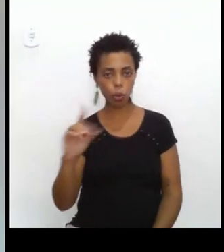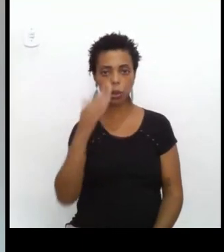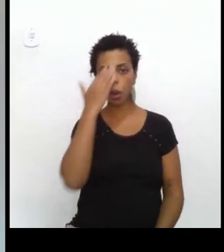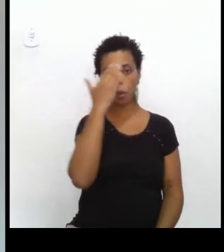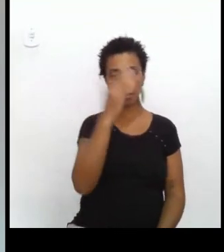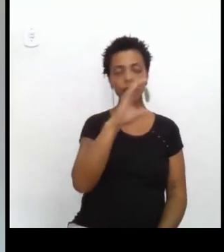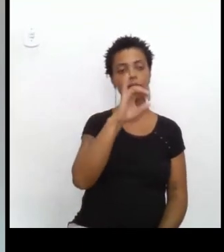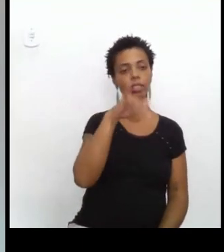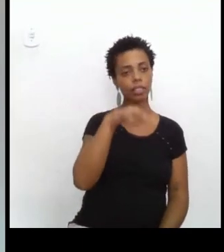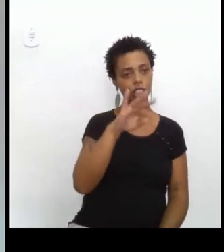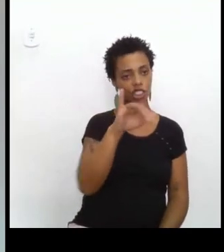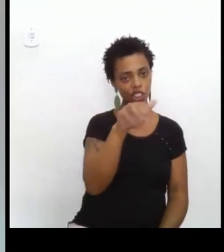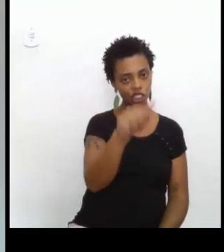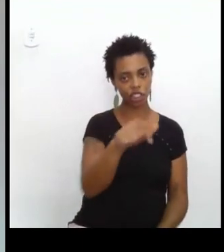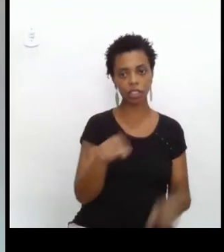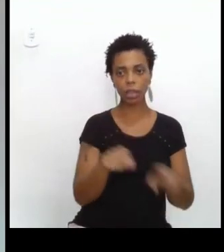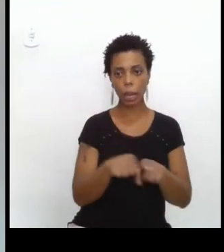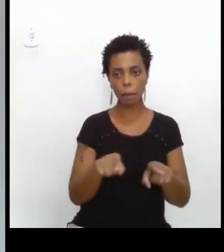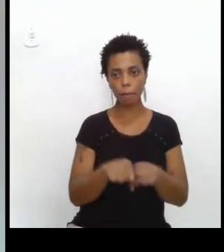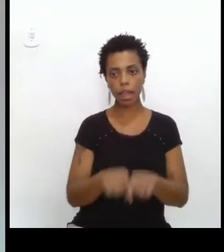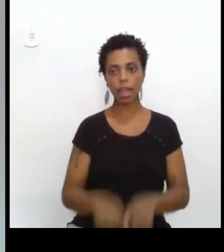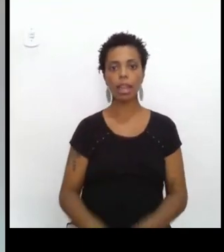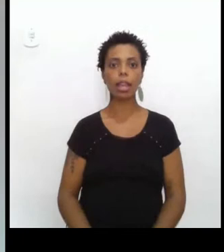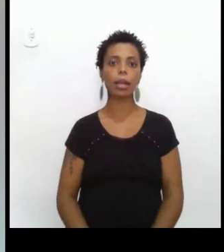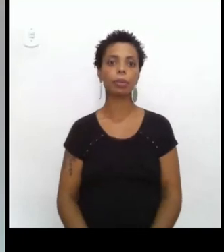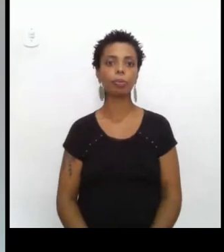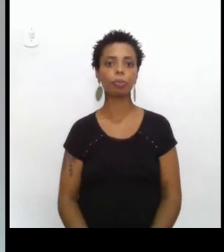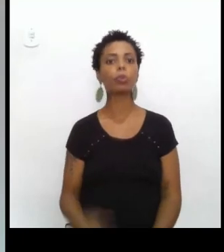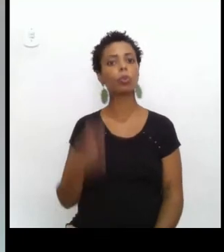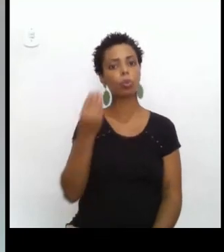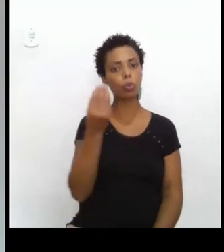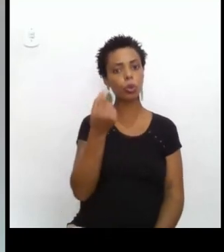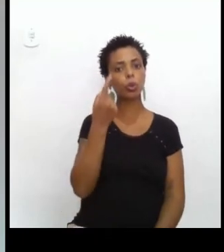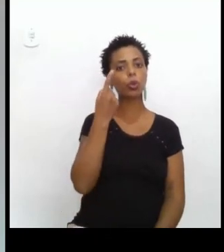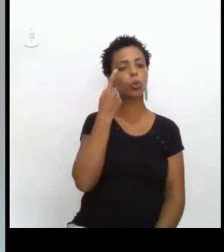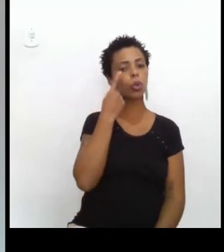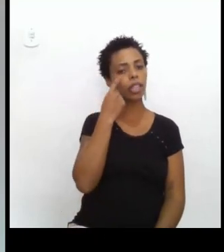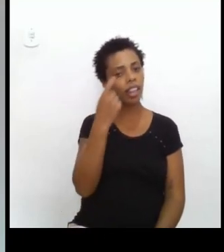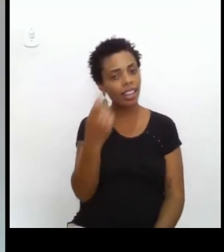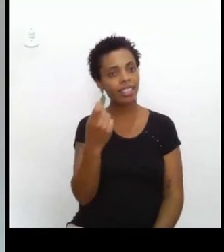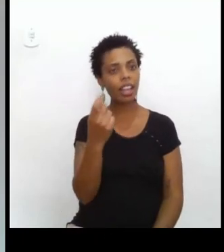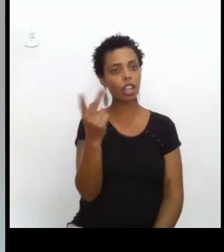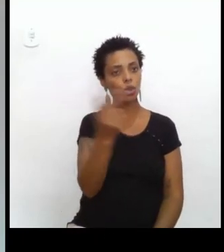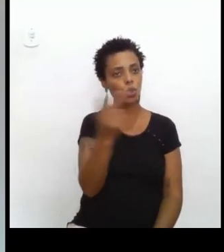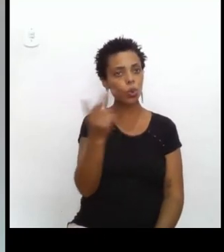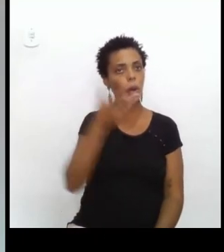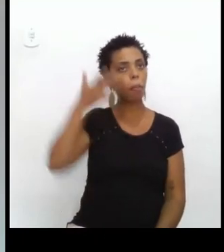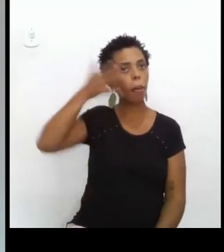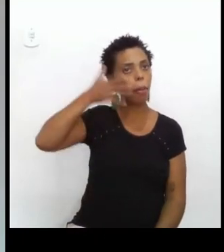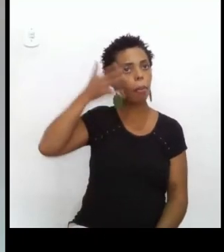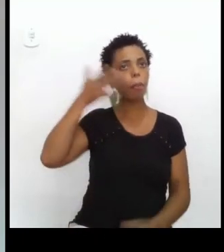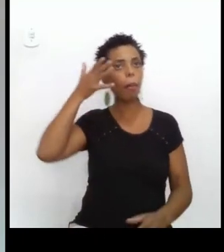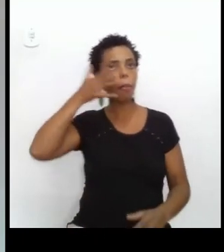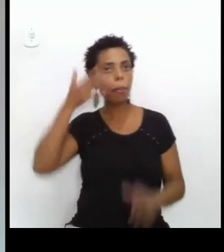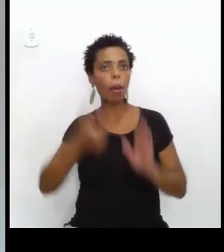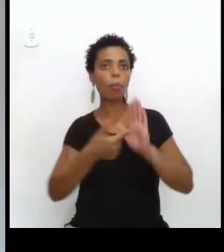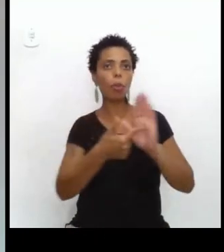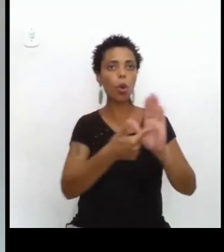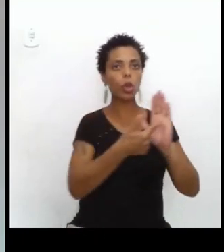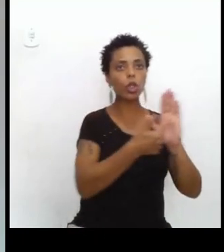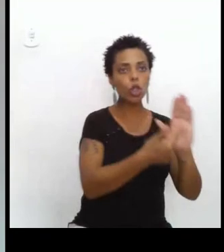é na interessantes as duas falas assim os contrapontos